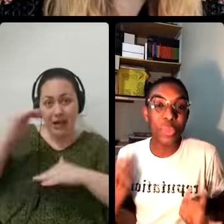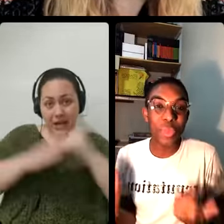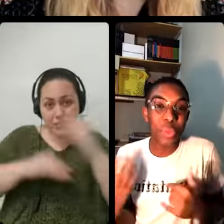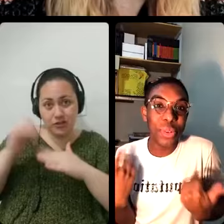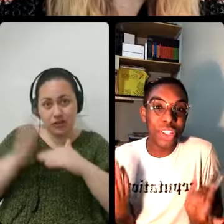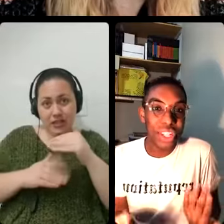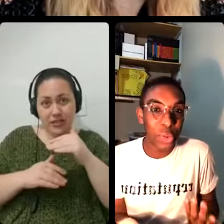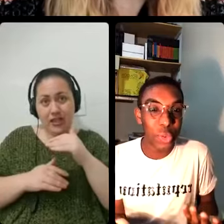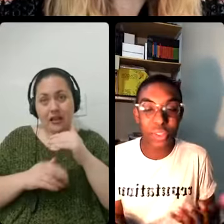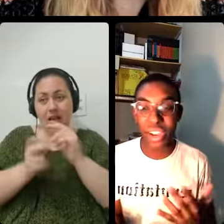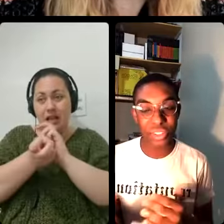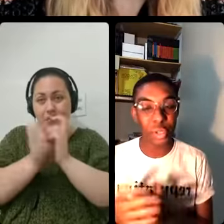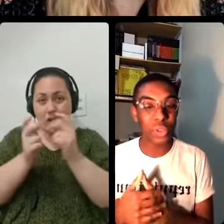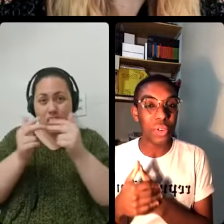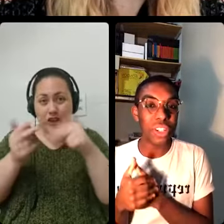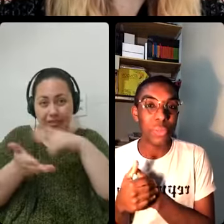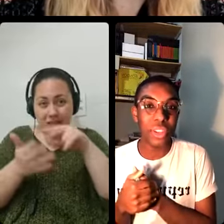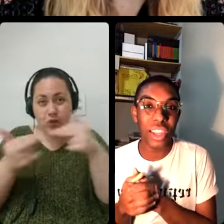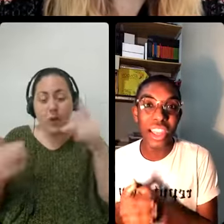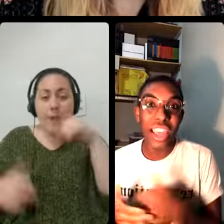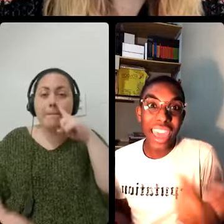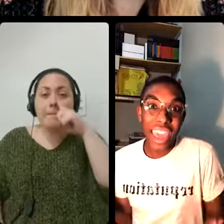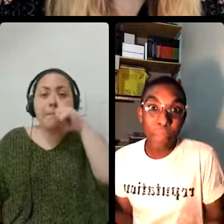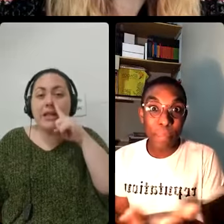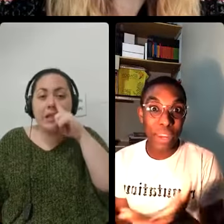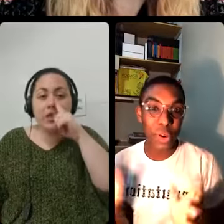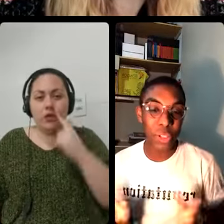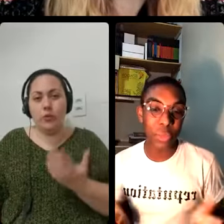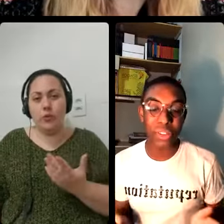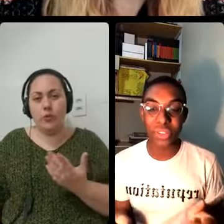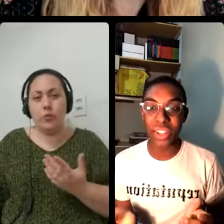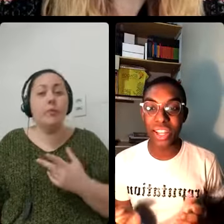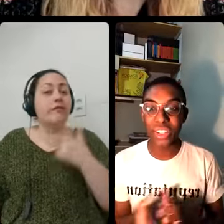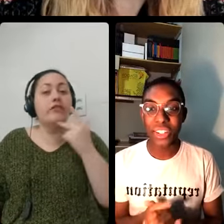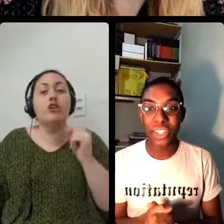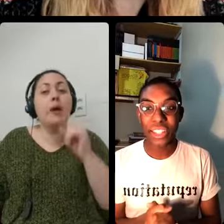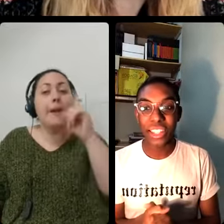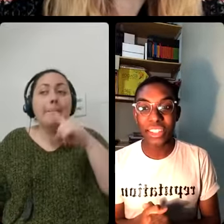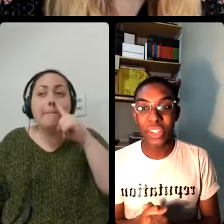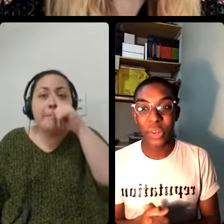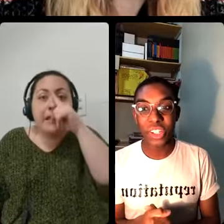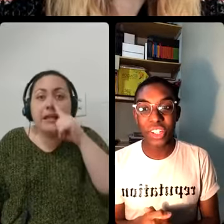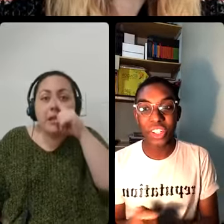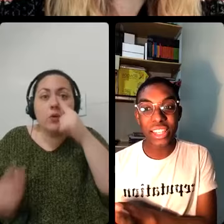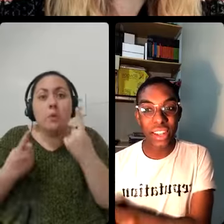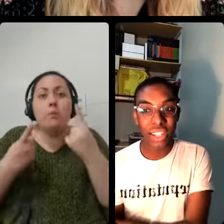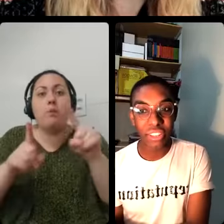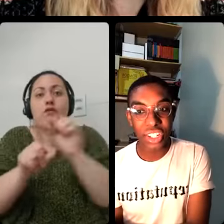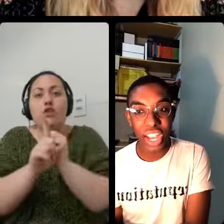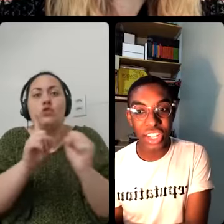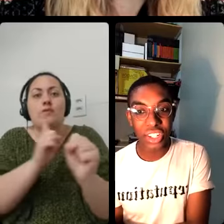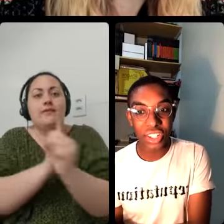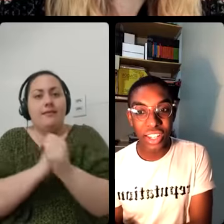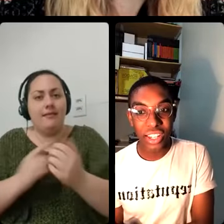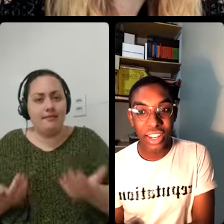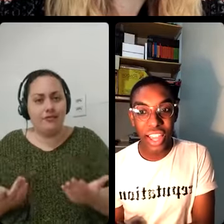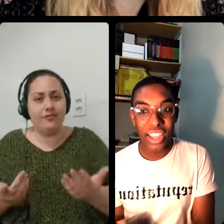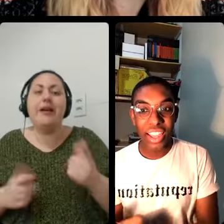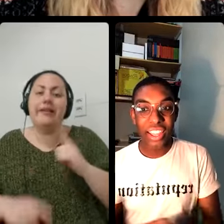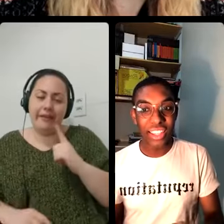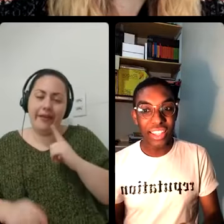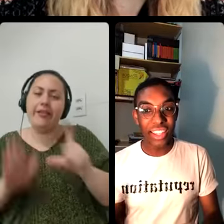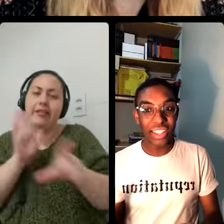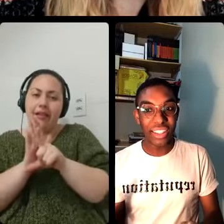a gente não podia cultivar esse tipo de coisa porque era perigoso para a sociedade. Então a gente tinha essa lei da vadiagem,